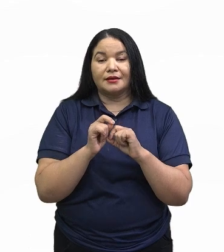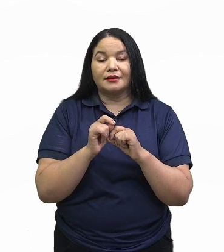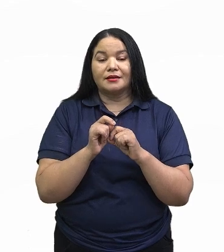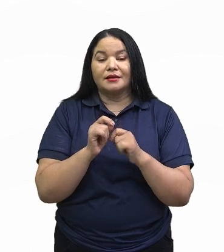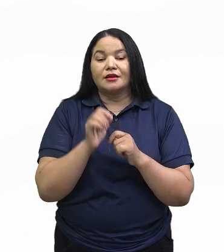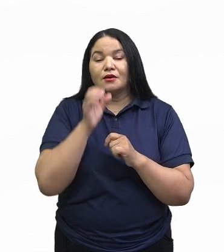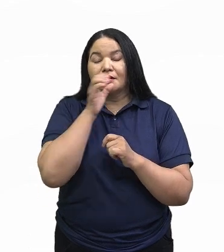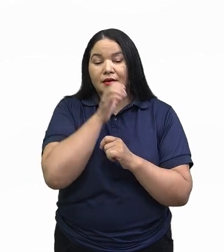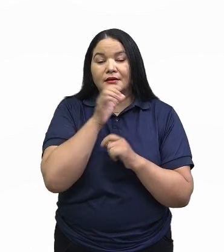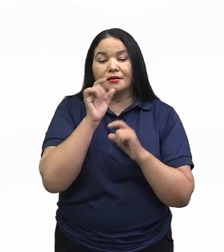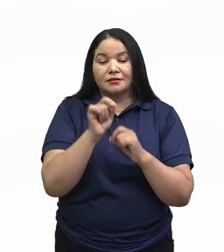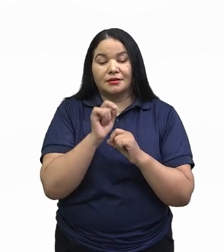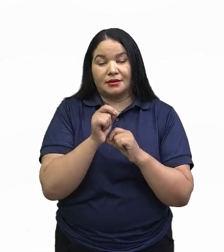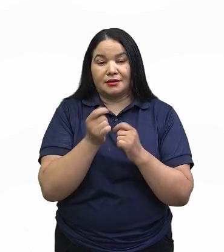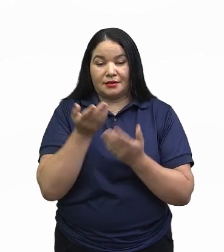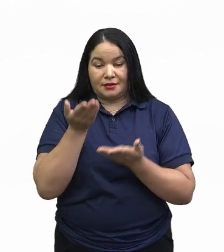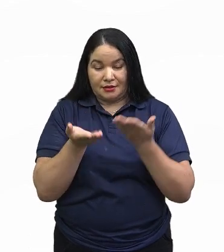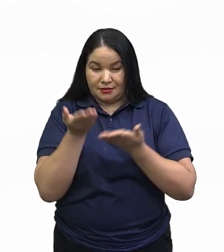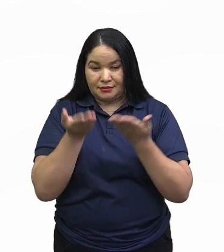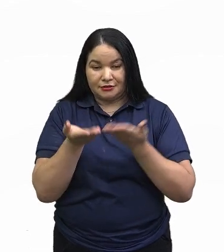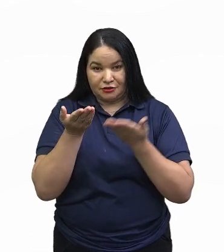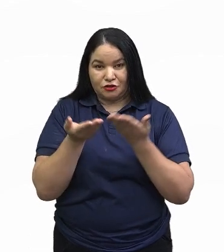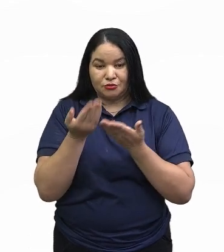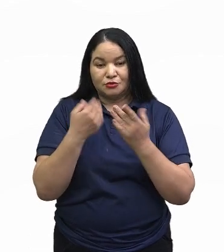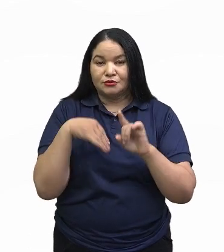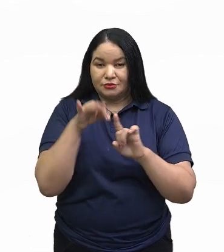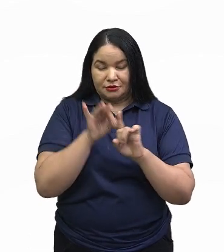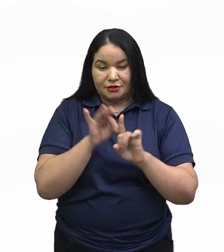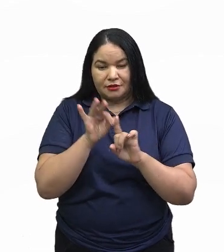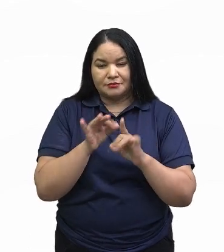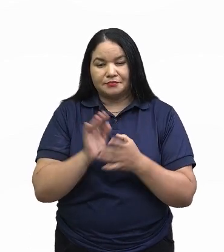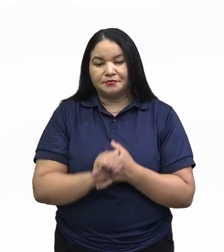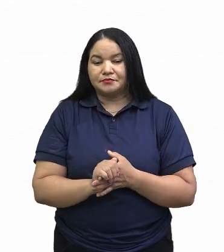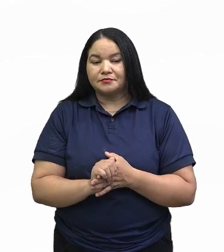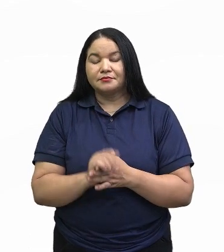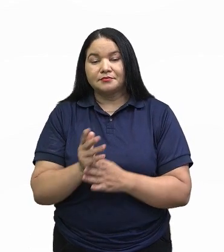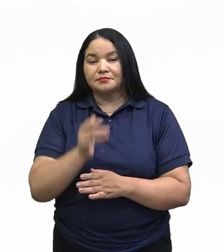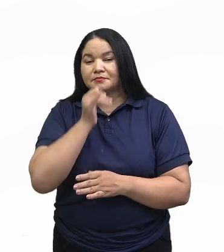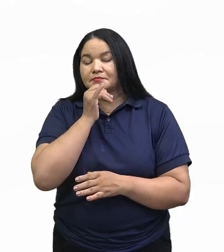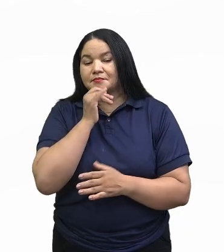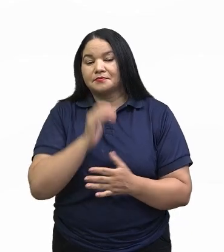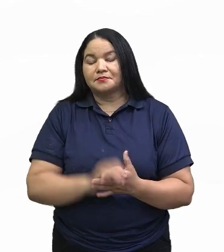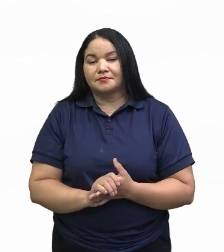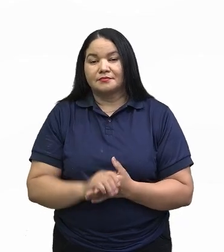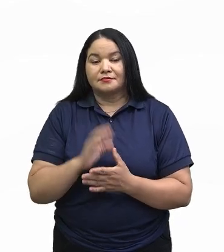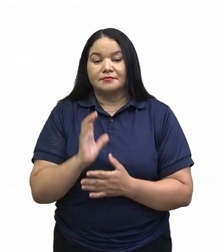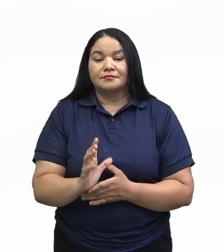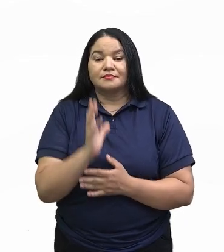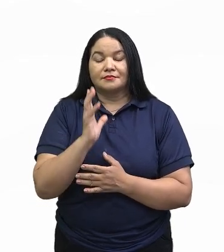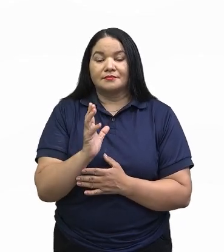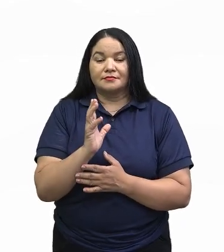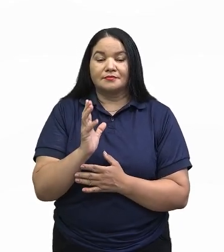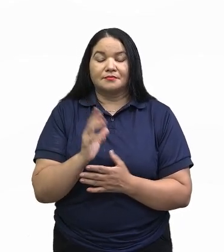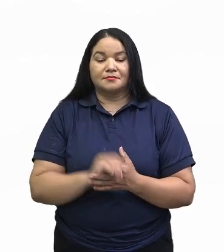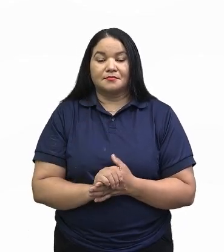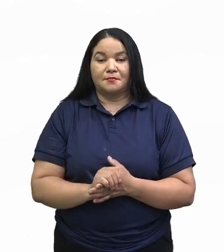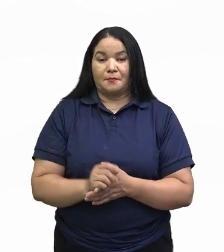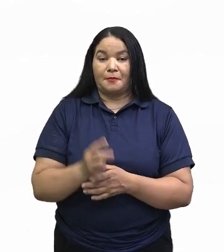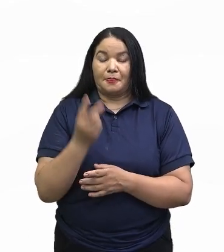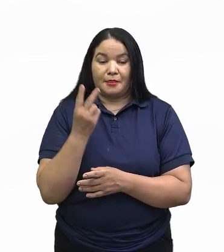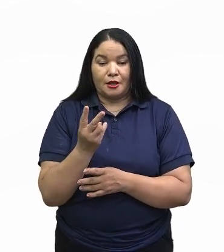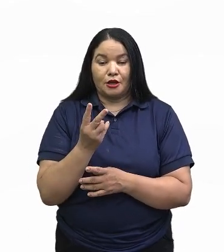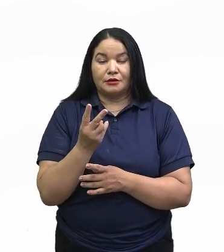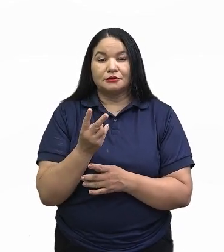a definição de equilíbrio térmico. O equilíbrio térmico, pessoal, ele vai acontecer quando dois